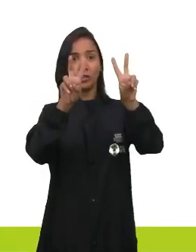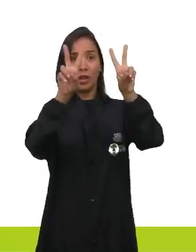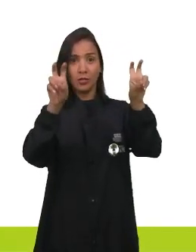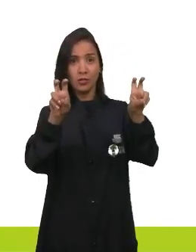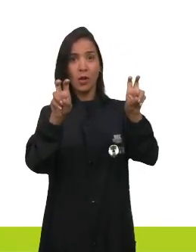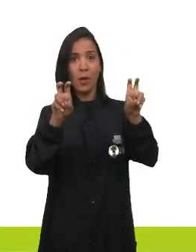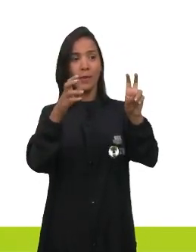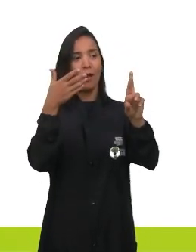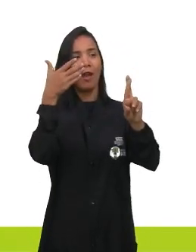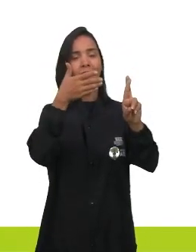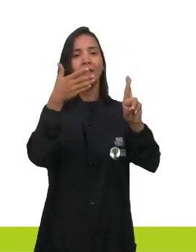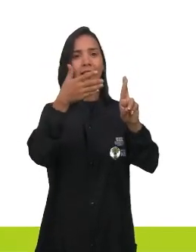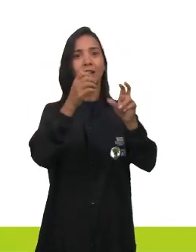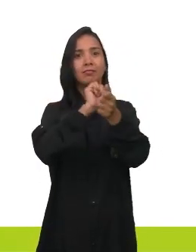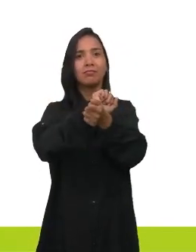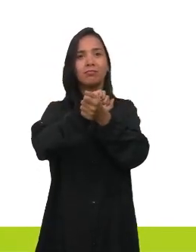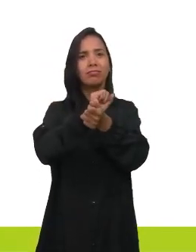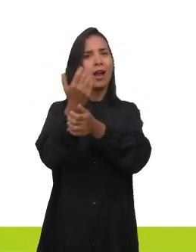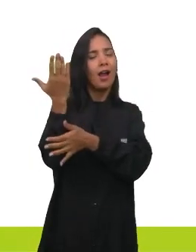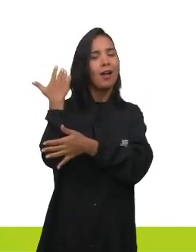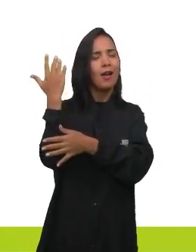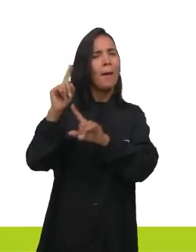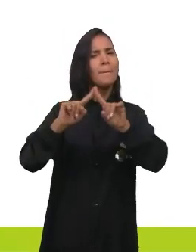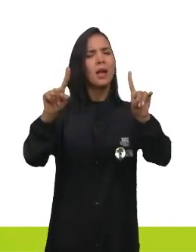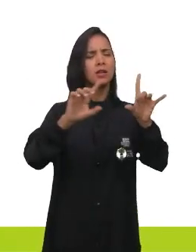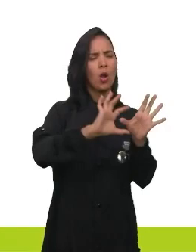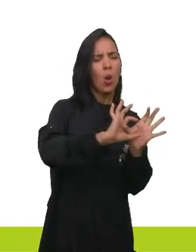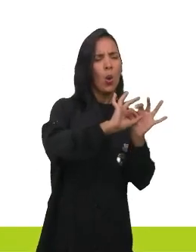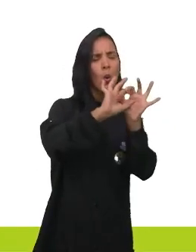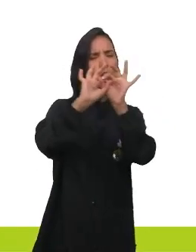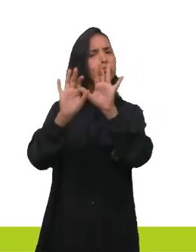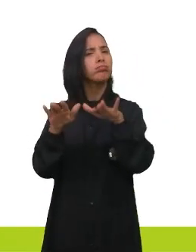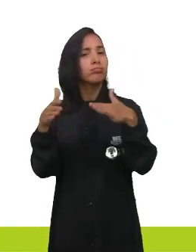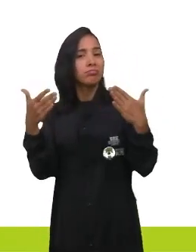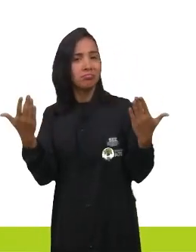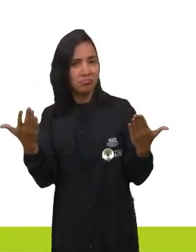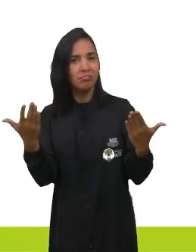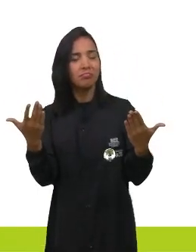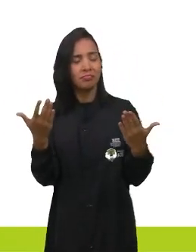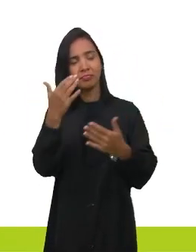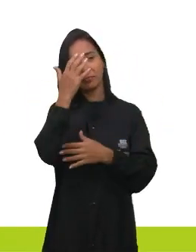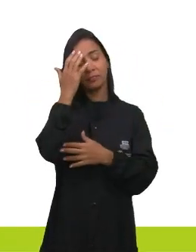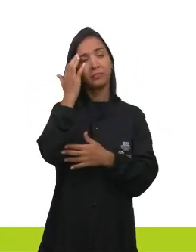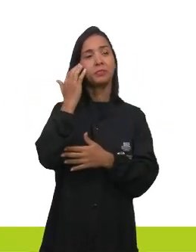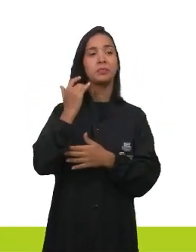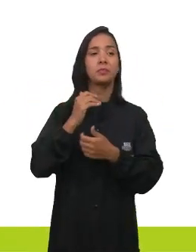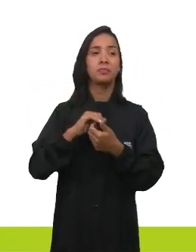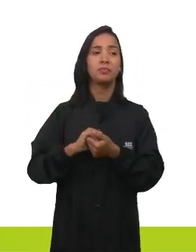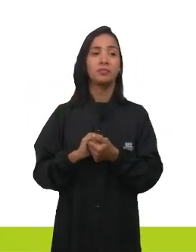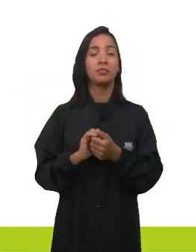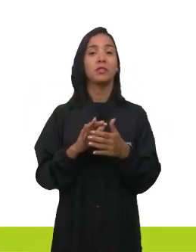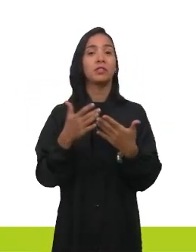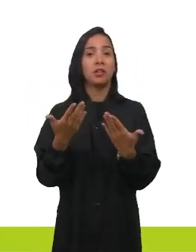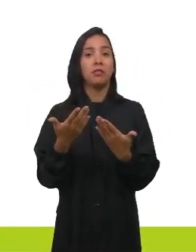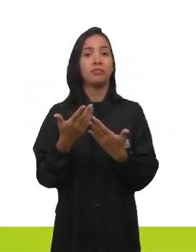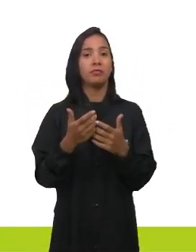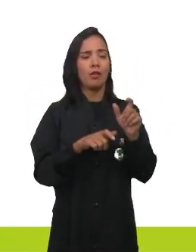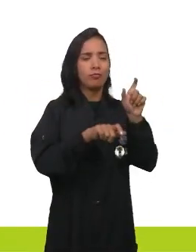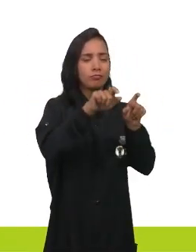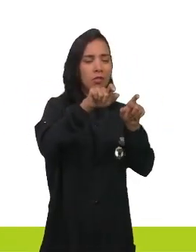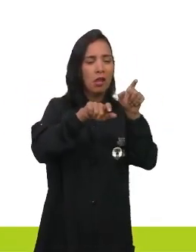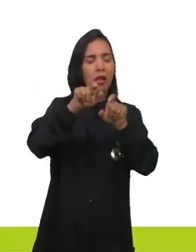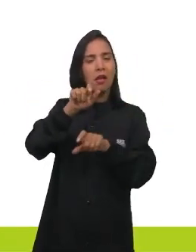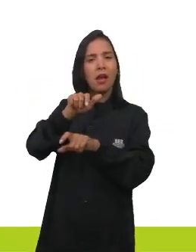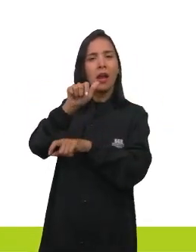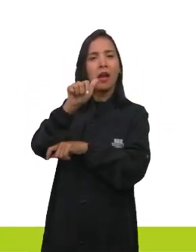em que contexto essa escravidão vai ser abordada, né? Então, esses meninos aí, que andam jogando